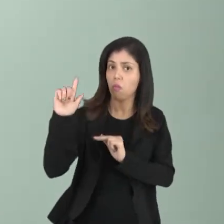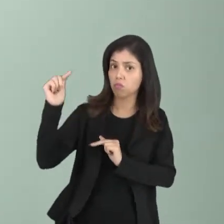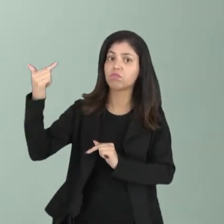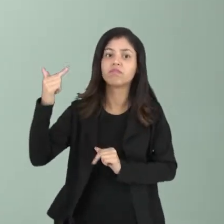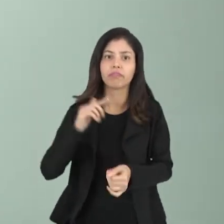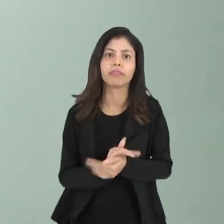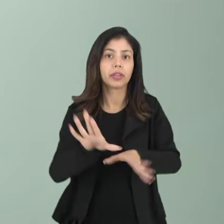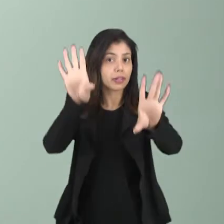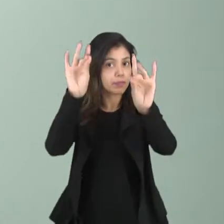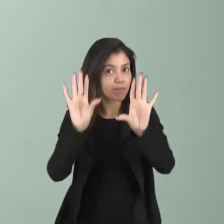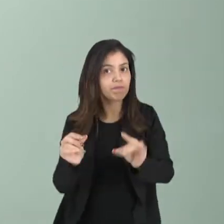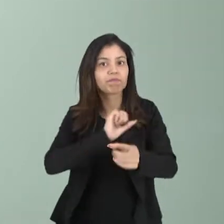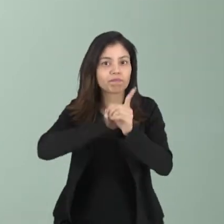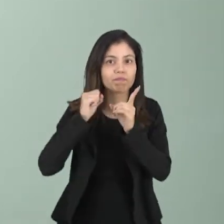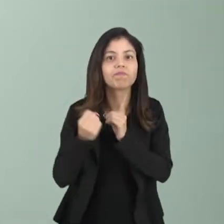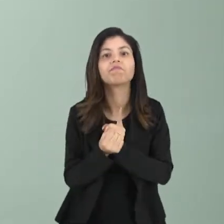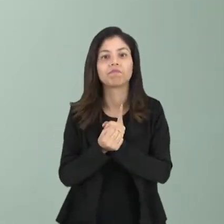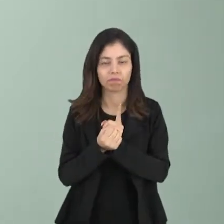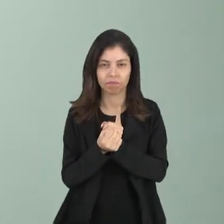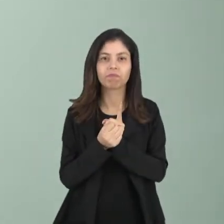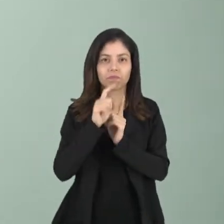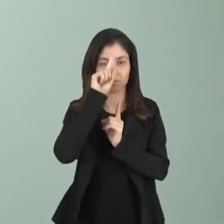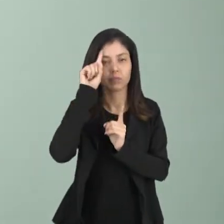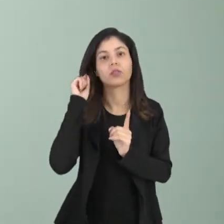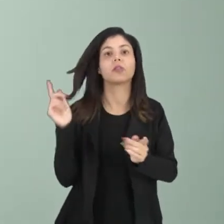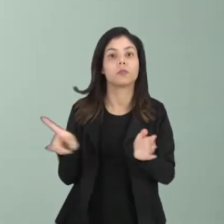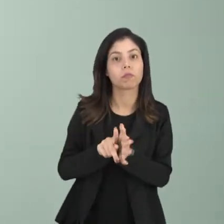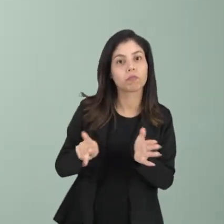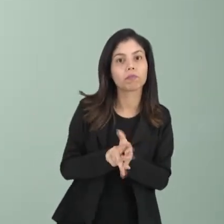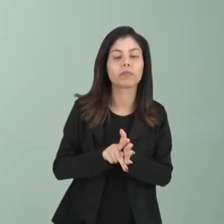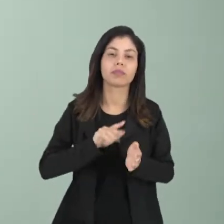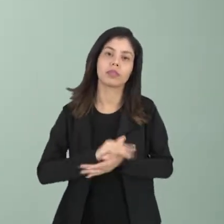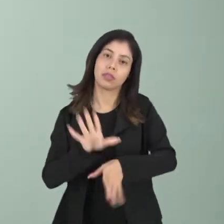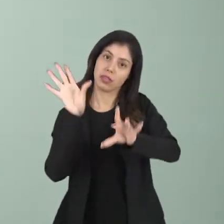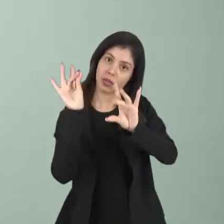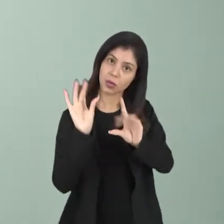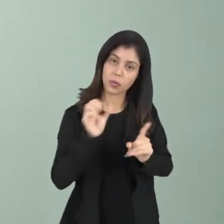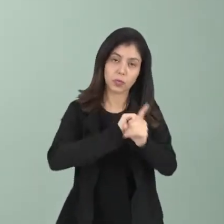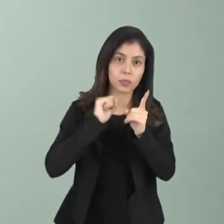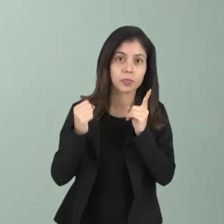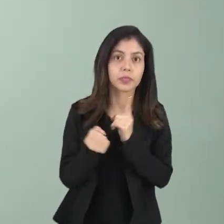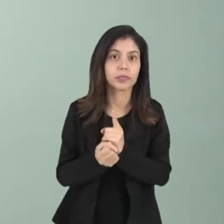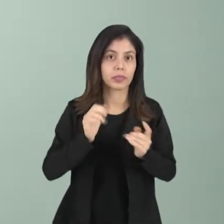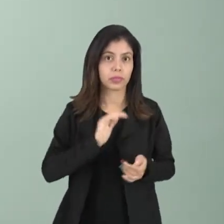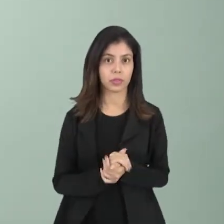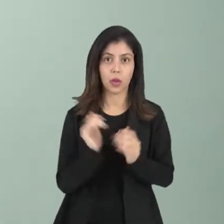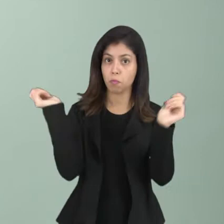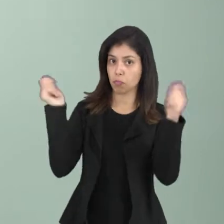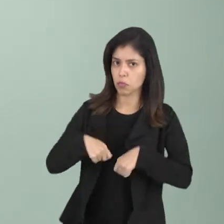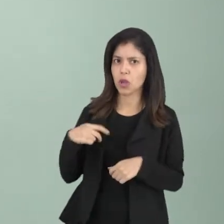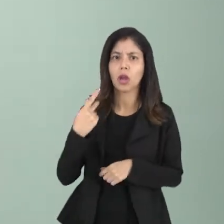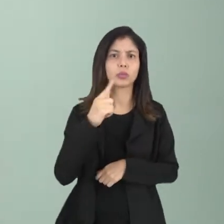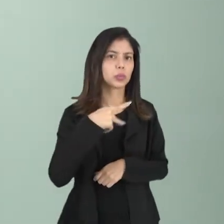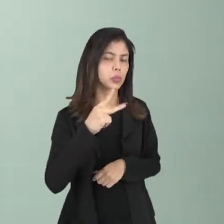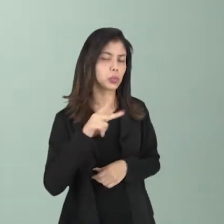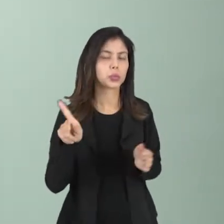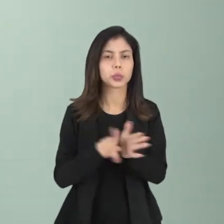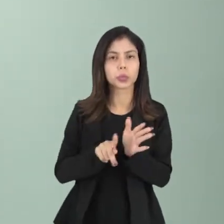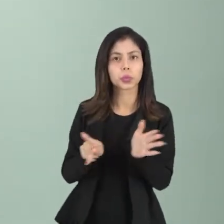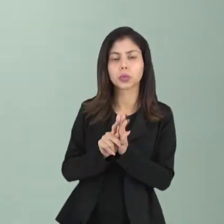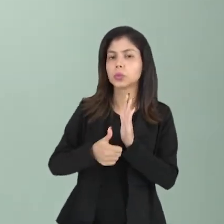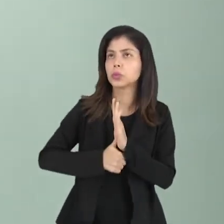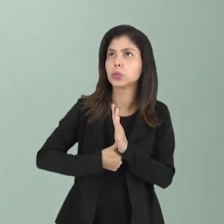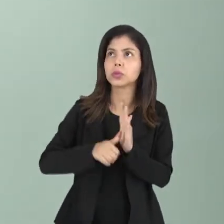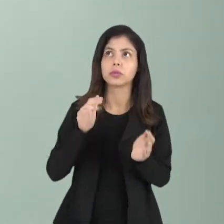outra. Cada sociedade, ela é única. Cada sociedade, cada povo possui a sua